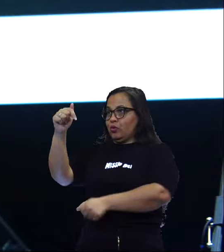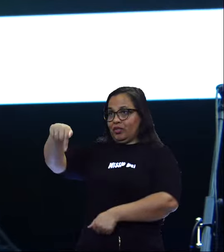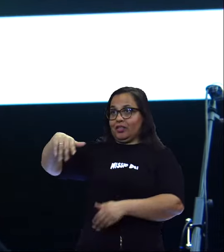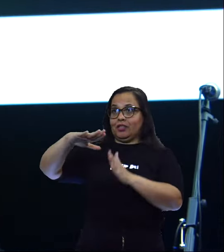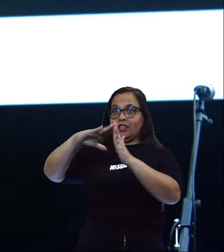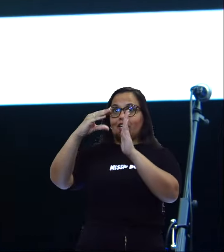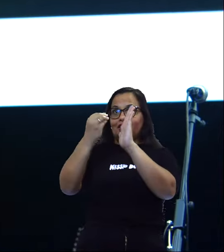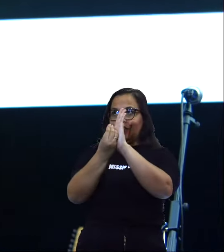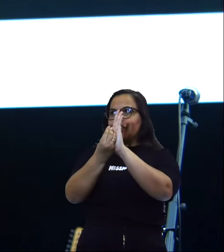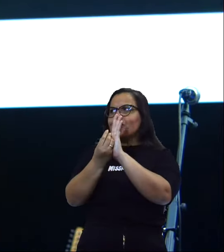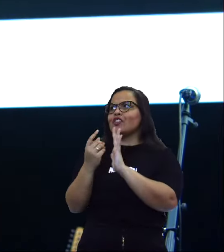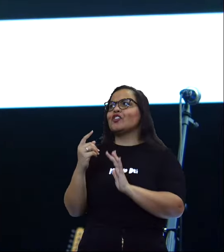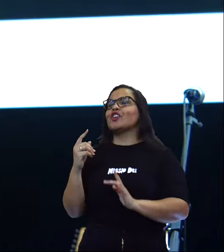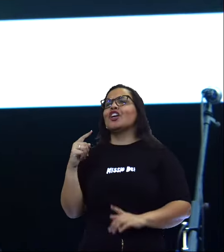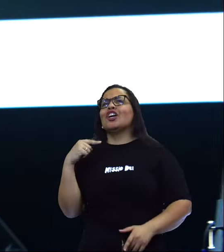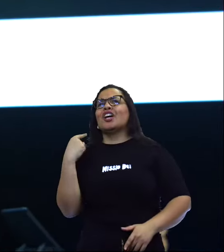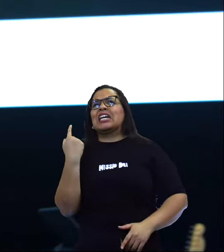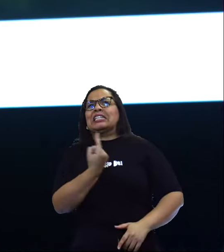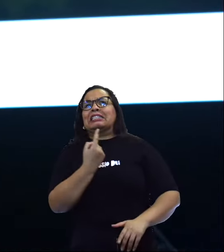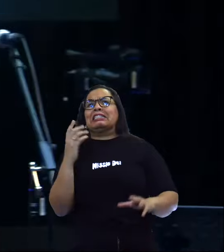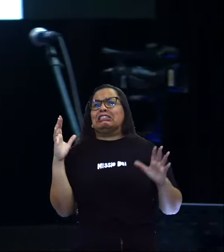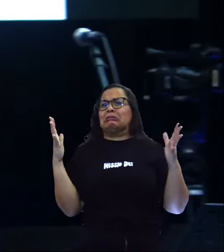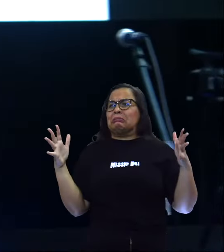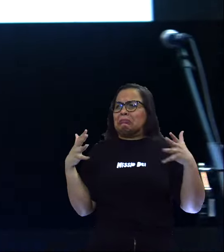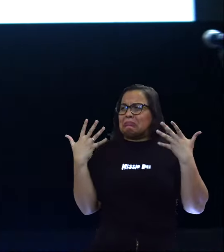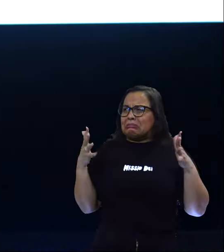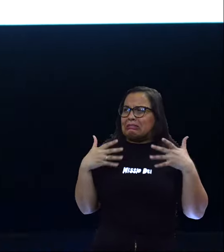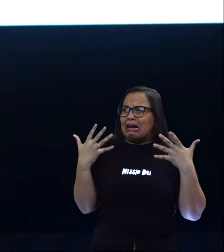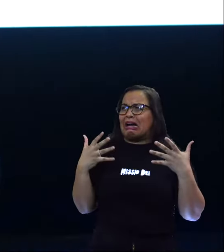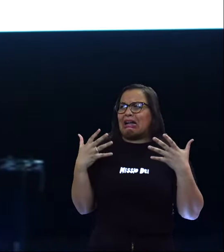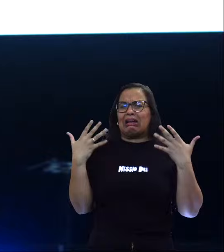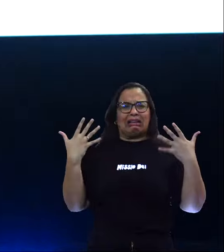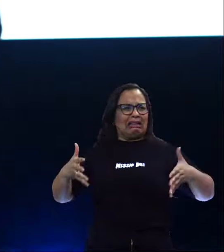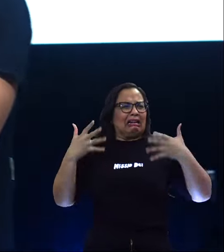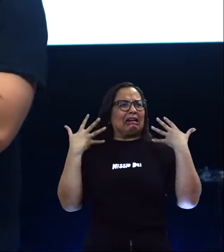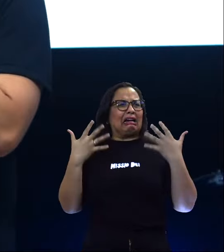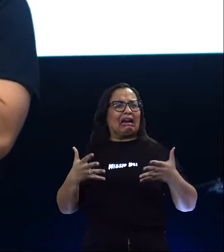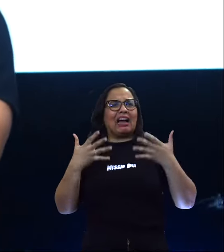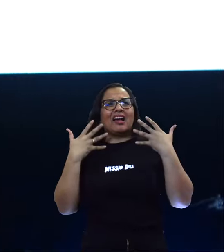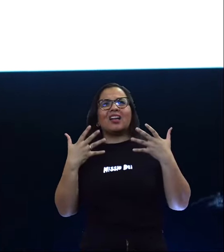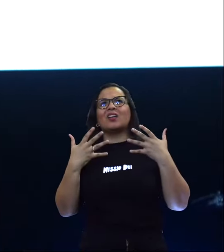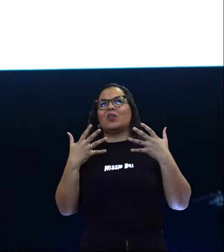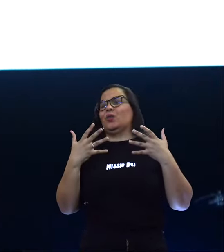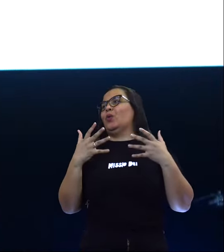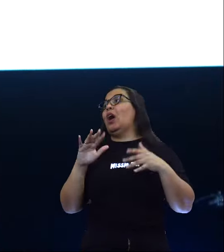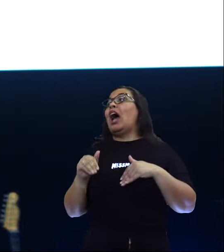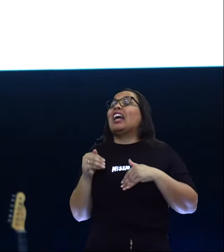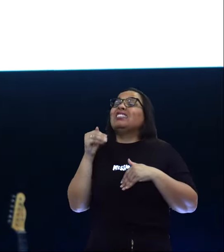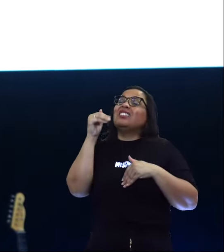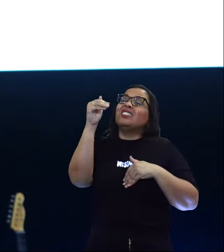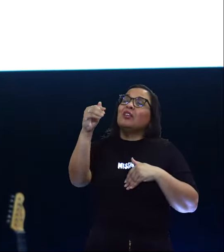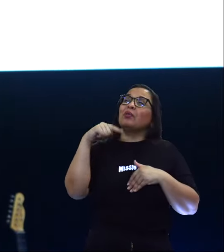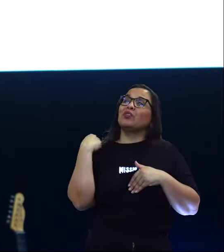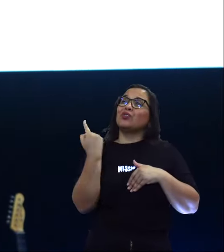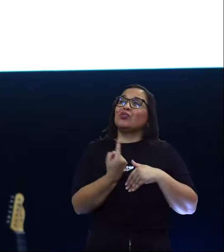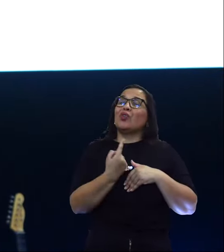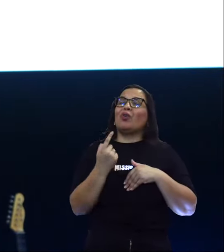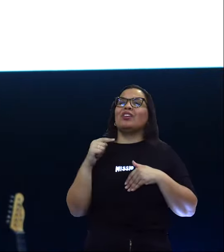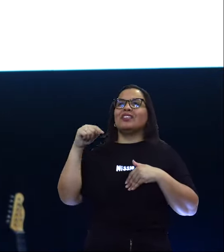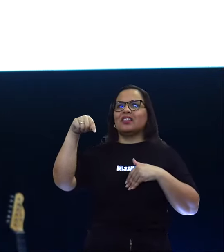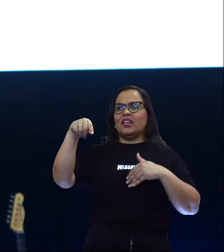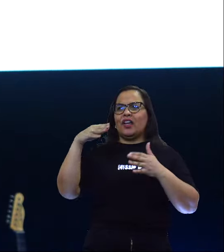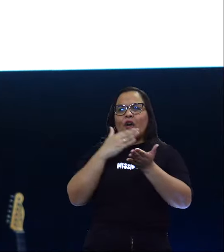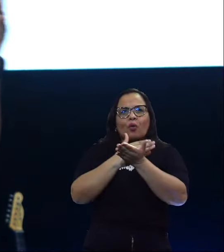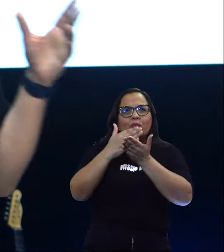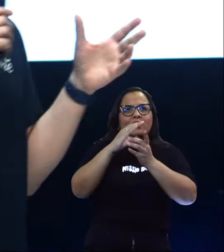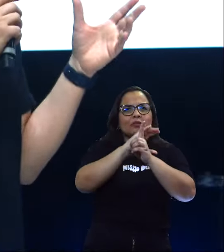lembro que o Michel estava até buscando alguns fornecedores, um irmão aqui da igreja trabalhava com isso, para a gente tentar fazer algumas divisórias, né, fechar um pedaço aqui do templo, para ficar só a parte da